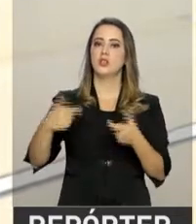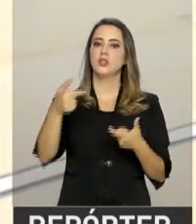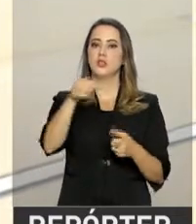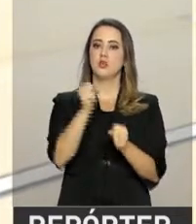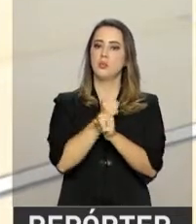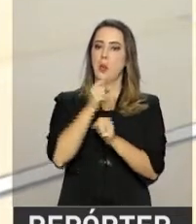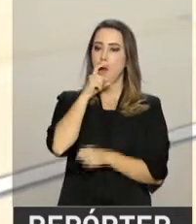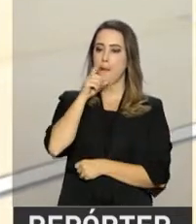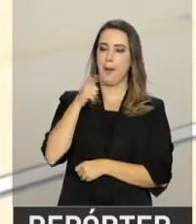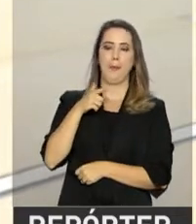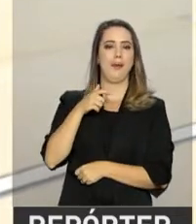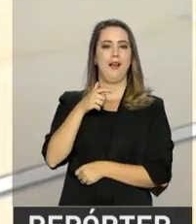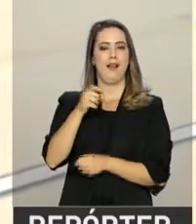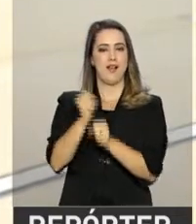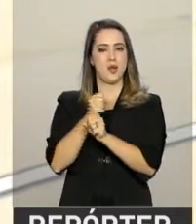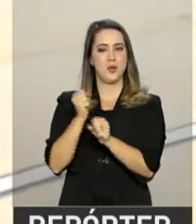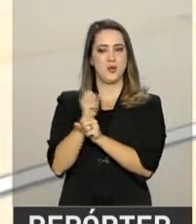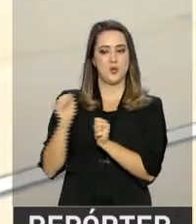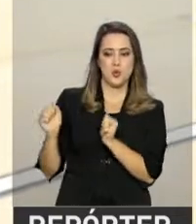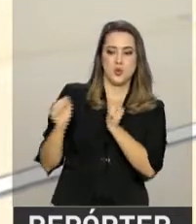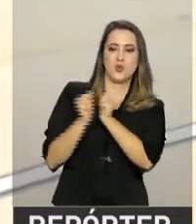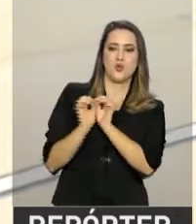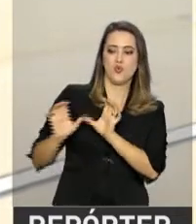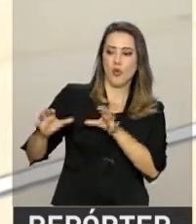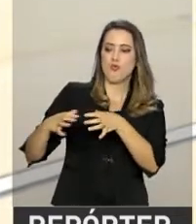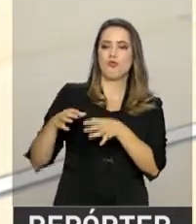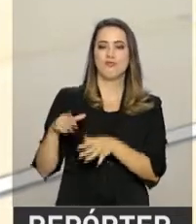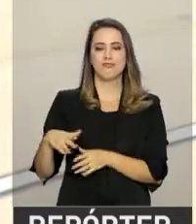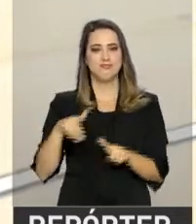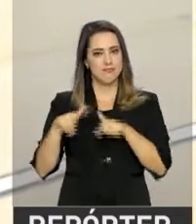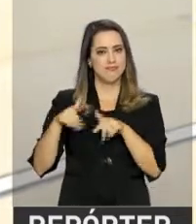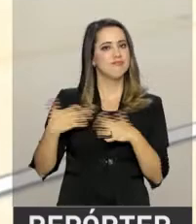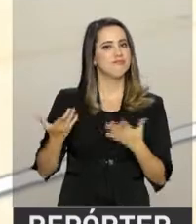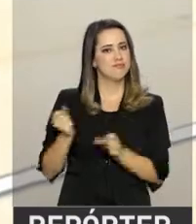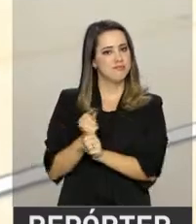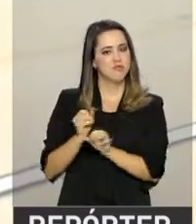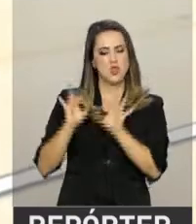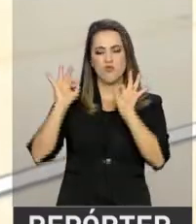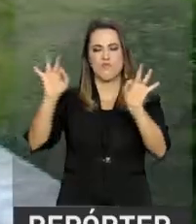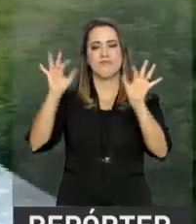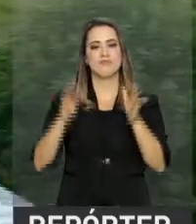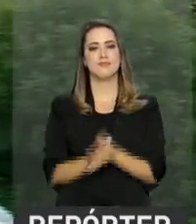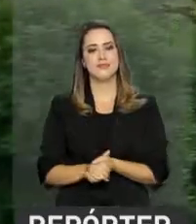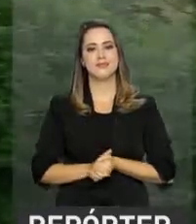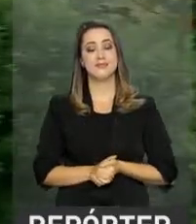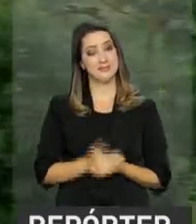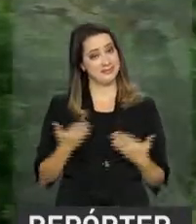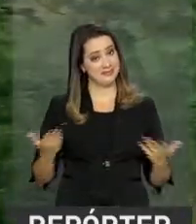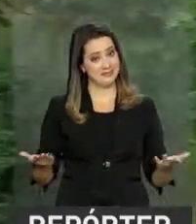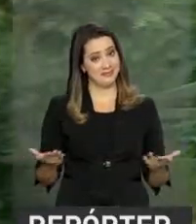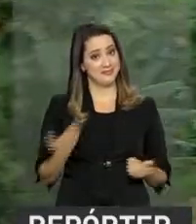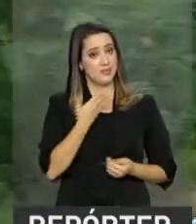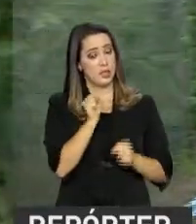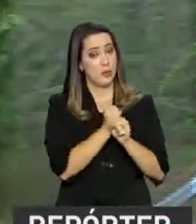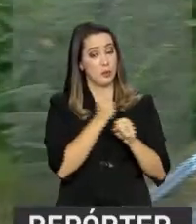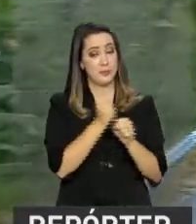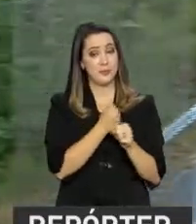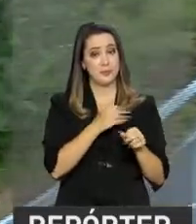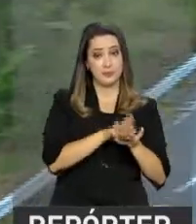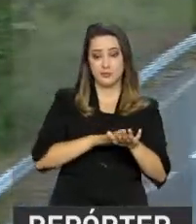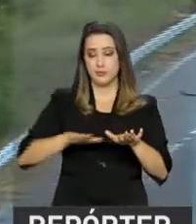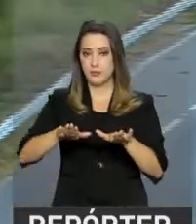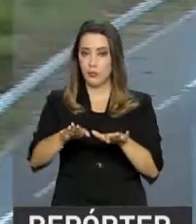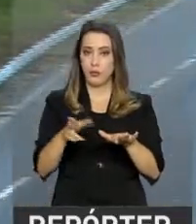seu pai que construiu aí, mas o resto da galera que estava com ele, olha aí, tudo bonito aí. Com a obra de duplicação, a